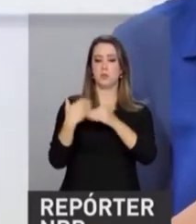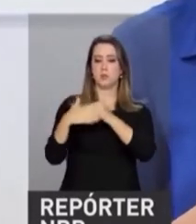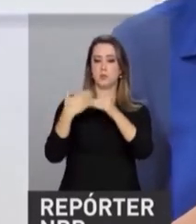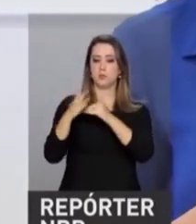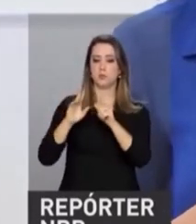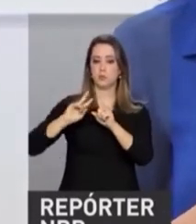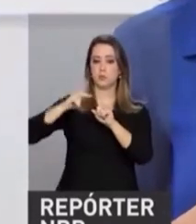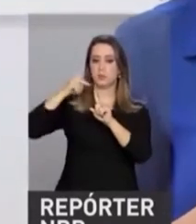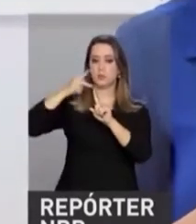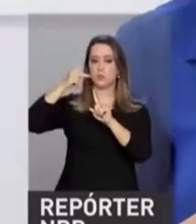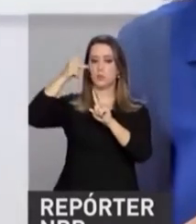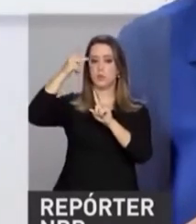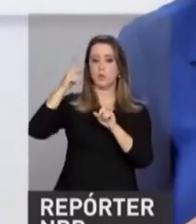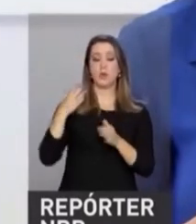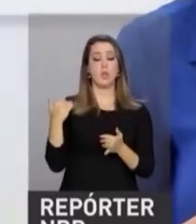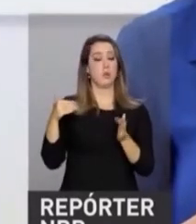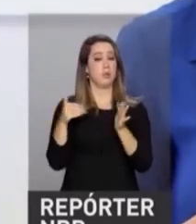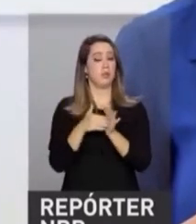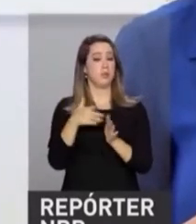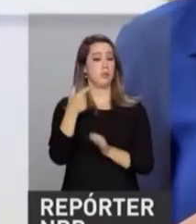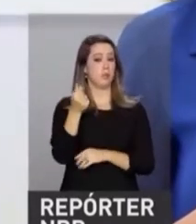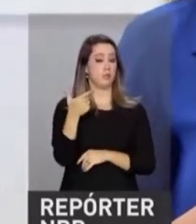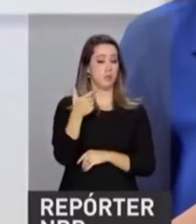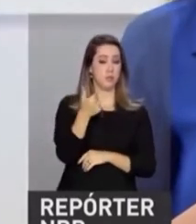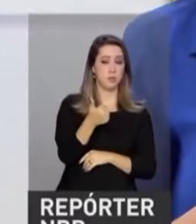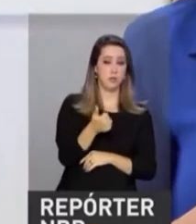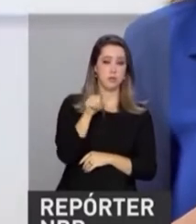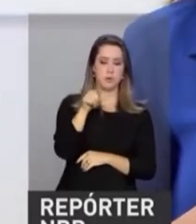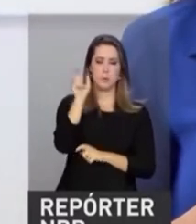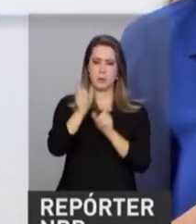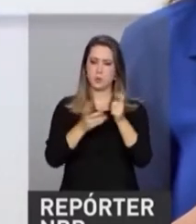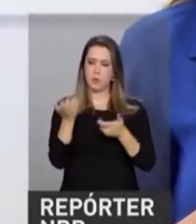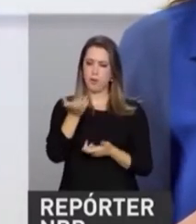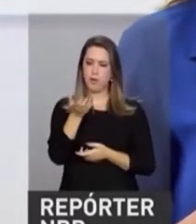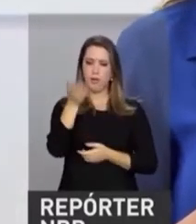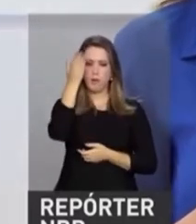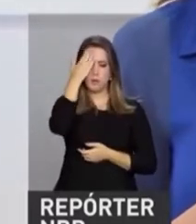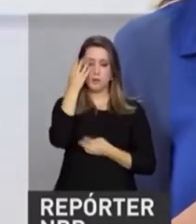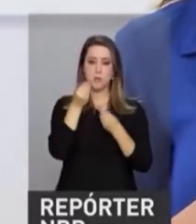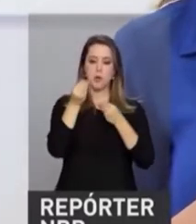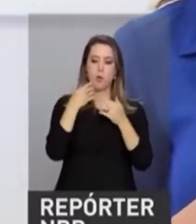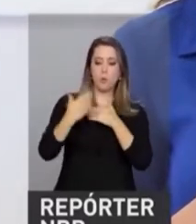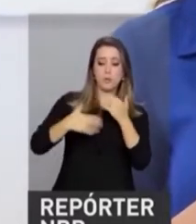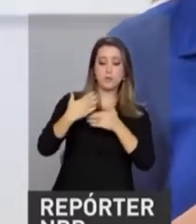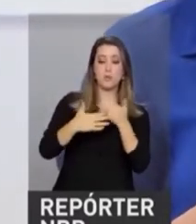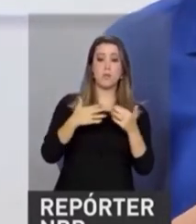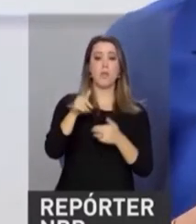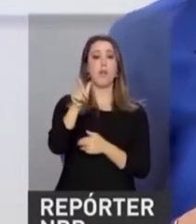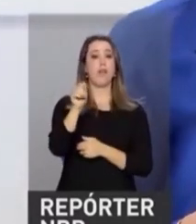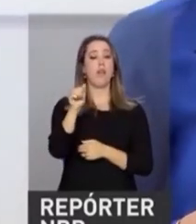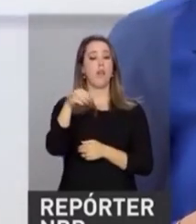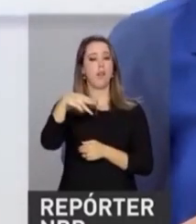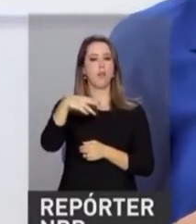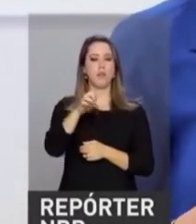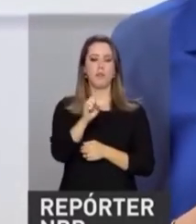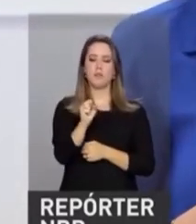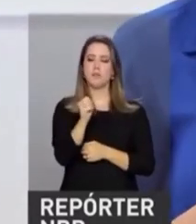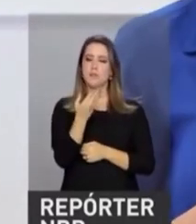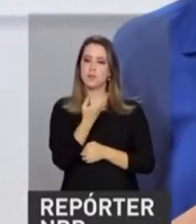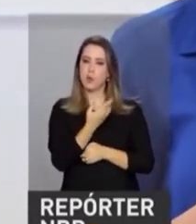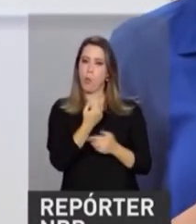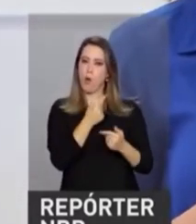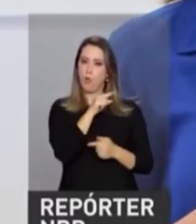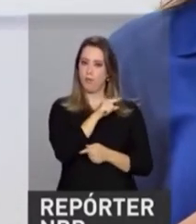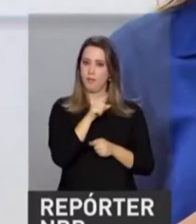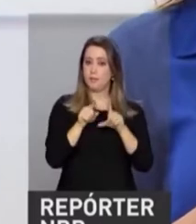valor mais que dobre até 2021. E para quem está interessado em desenvolver games como o Arthur, uma